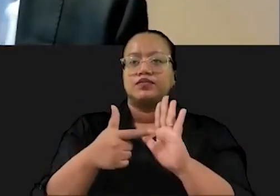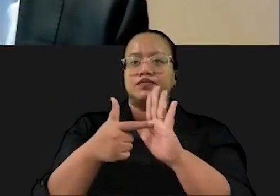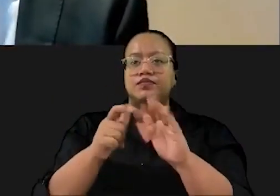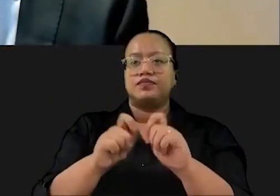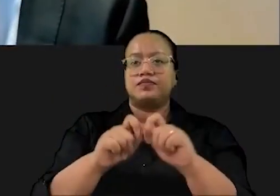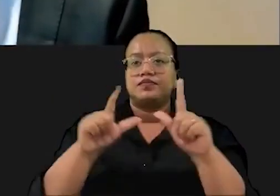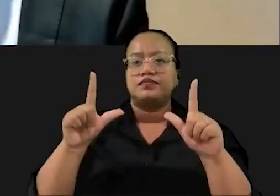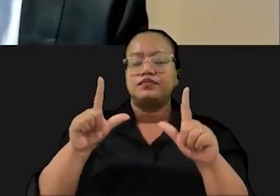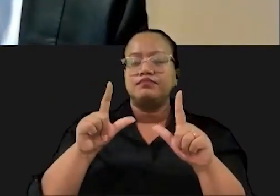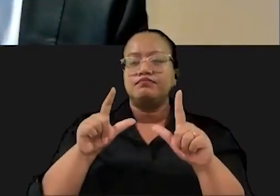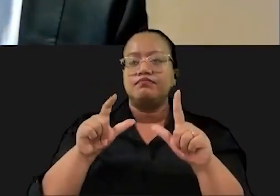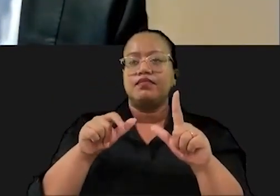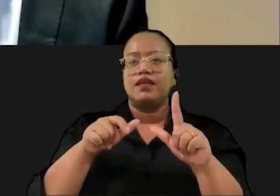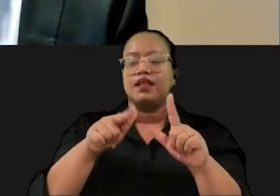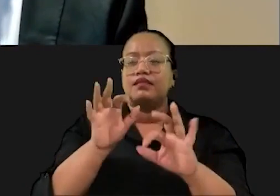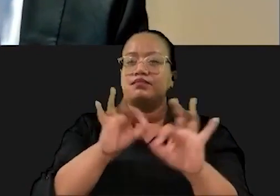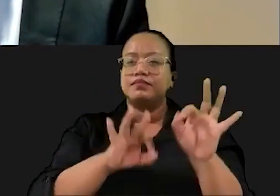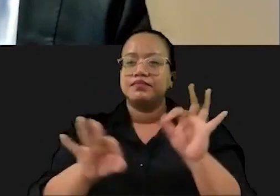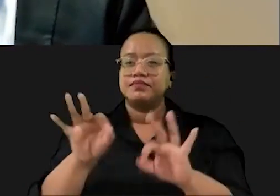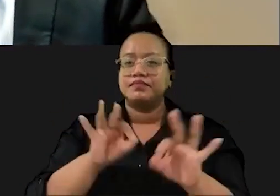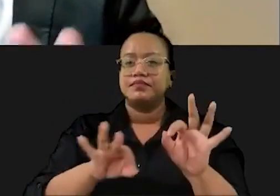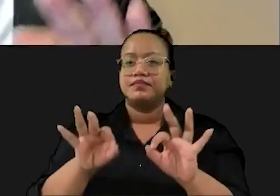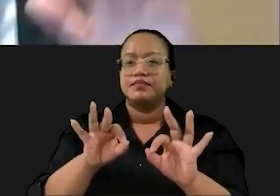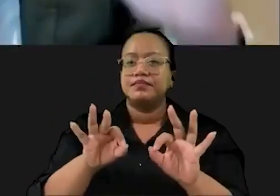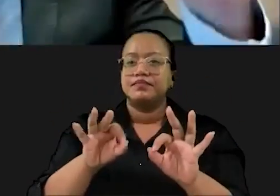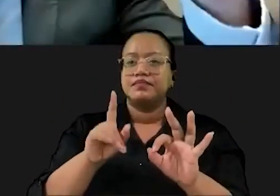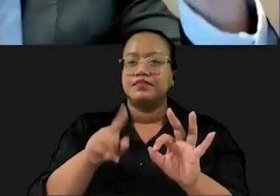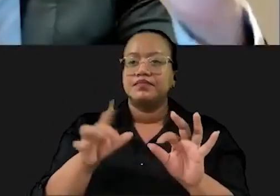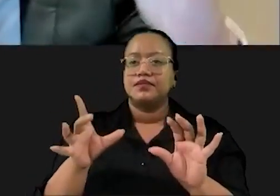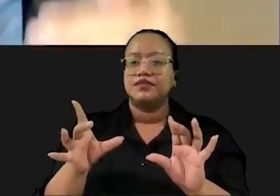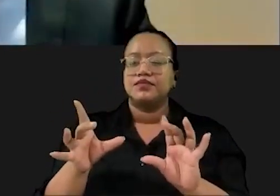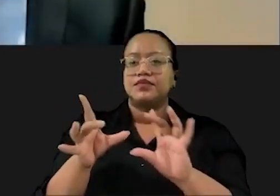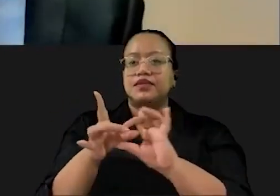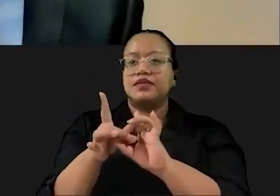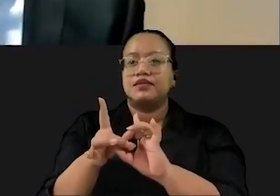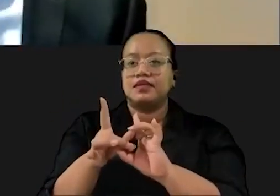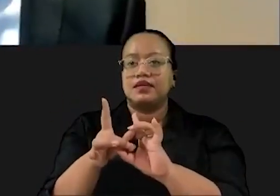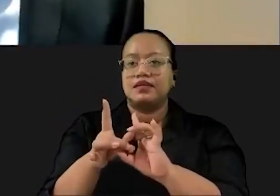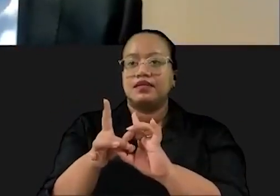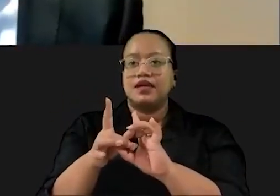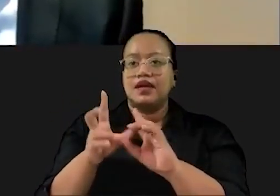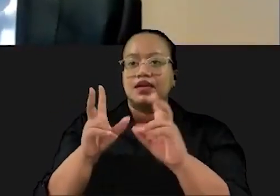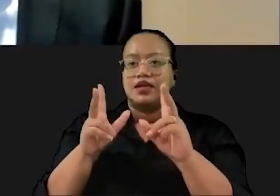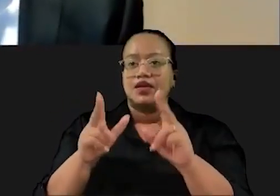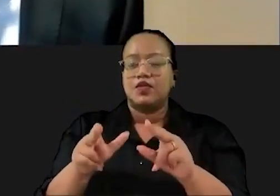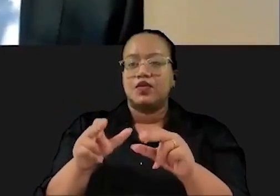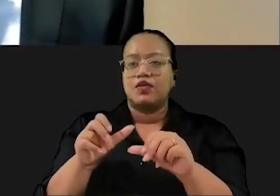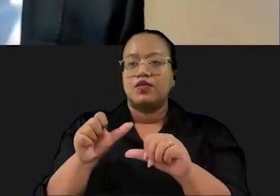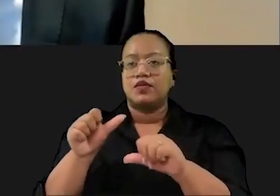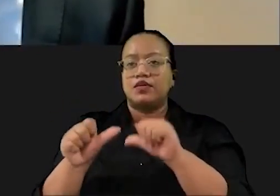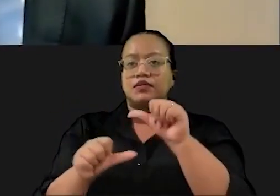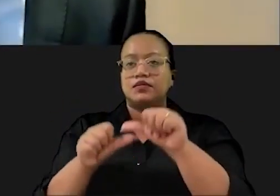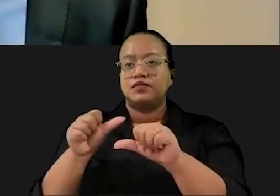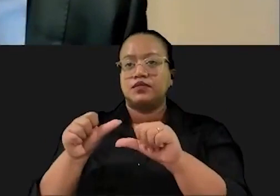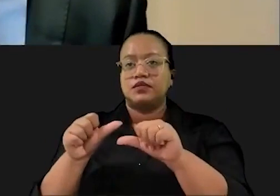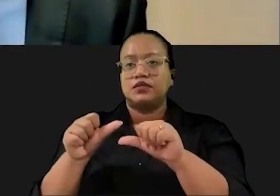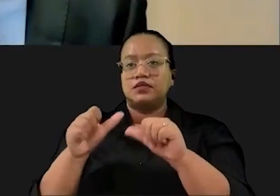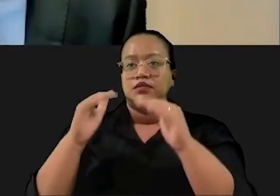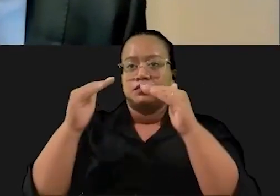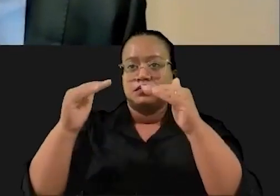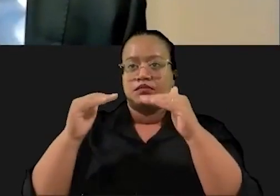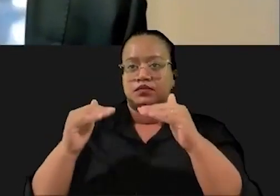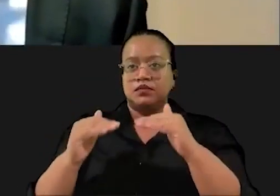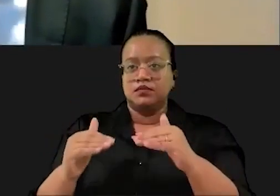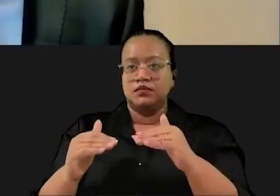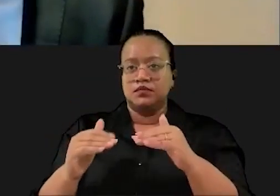conectada com a forma como são feitas as alterações em toda aquela parte de baixo do iceberg que eu mostrei para vocês. Então, para alterar